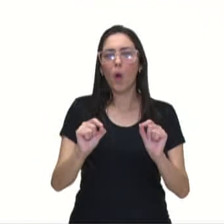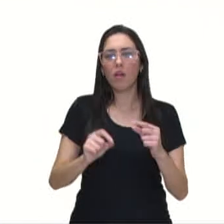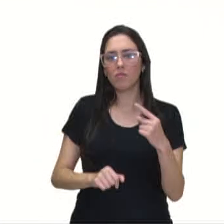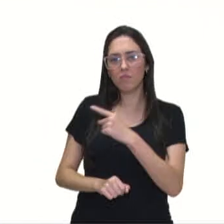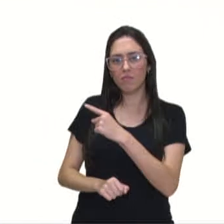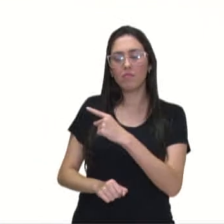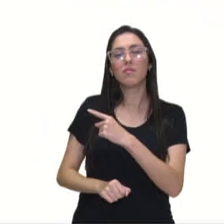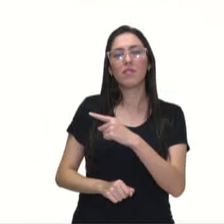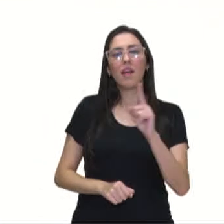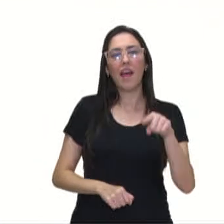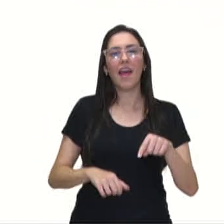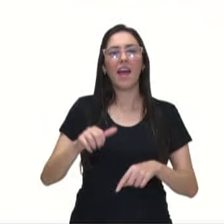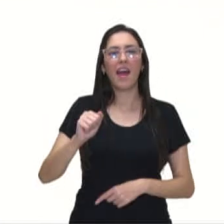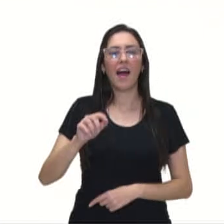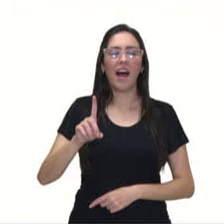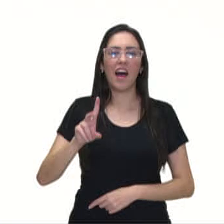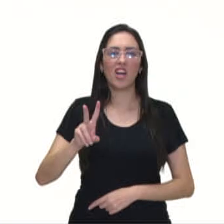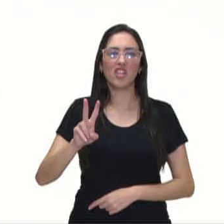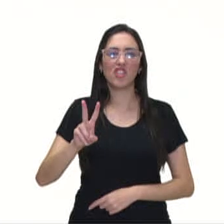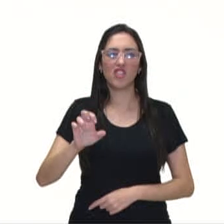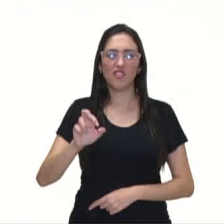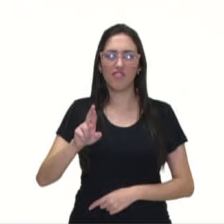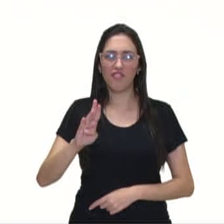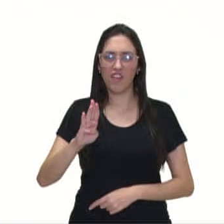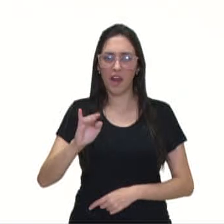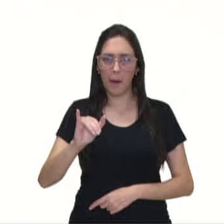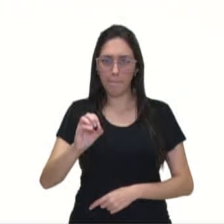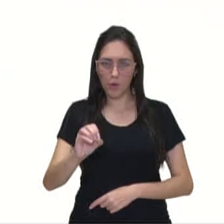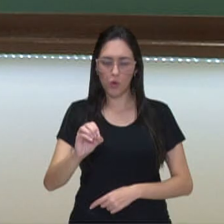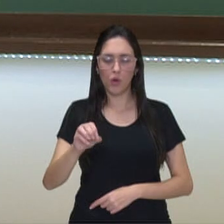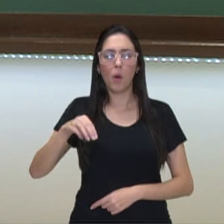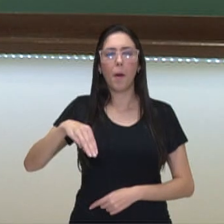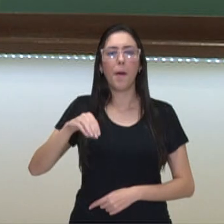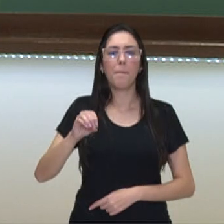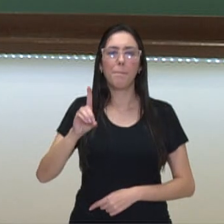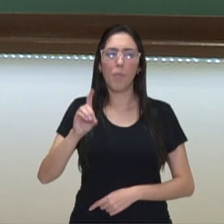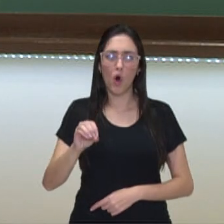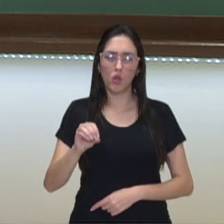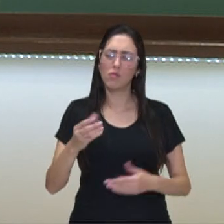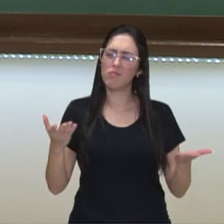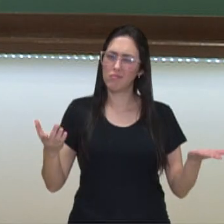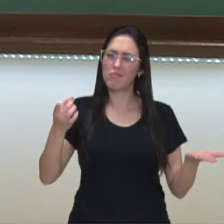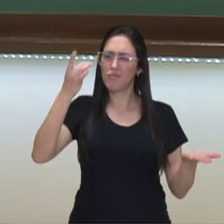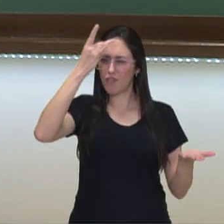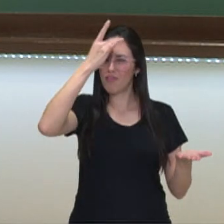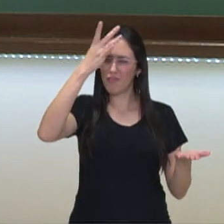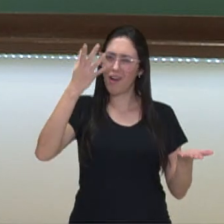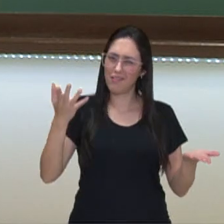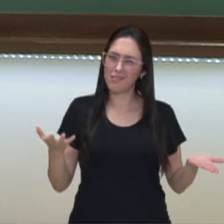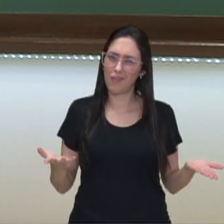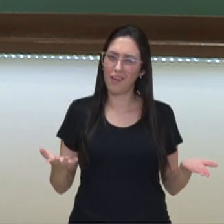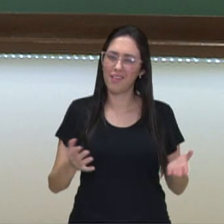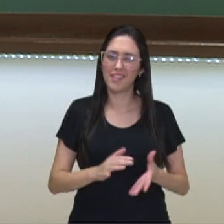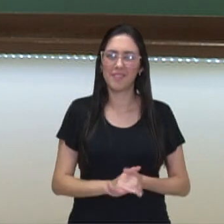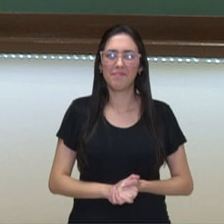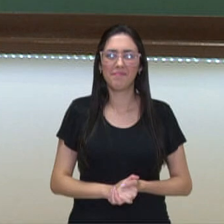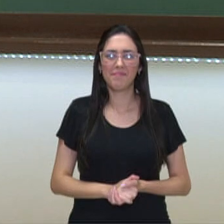advérbio de modo virtually, virtualmente. Ok? Fácil de responder essa, não é mesmo?